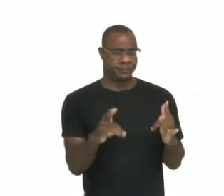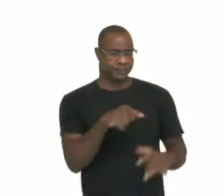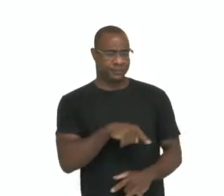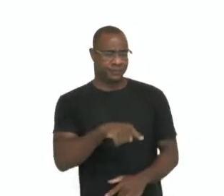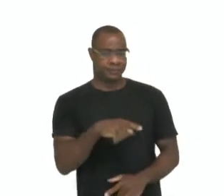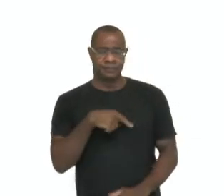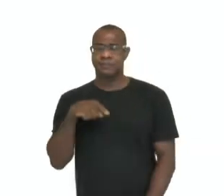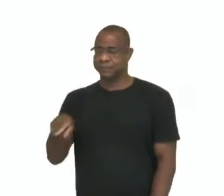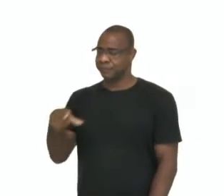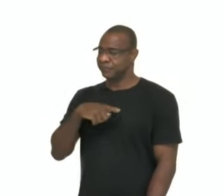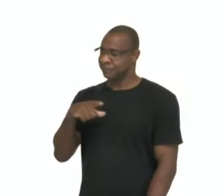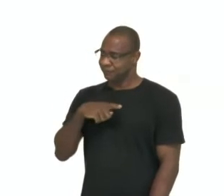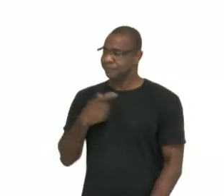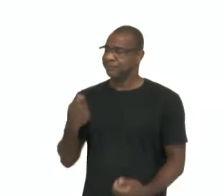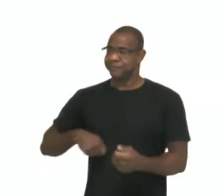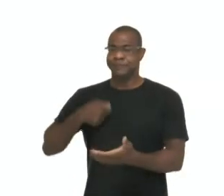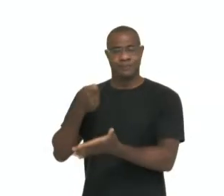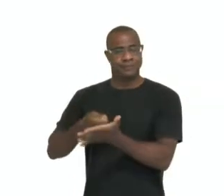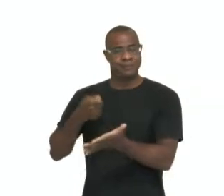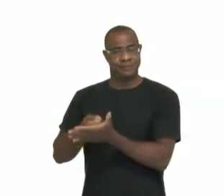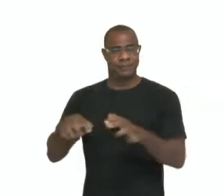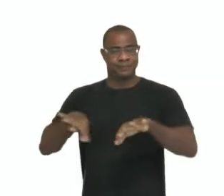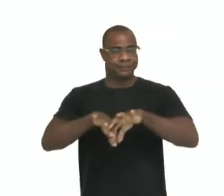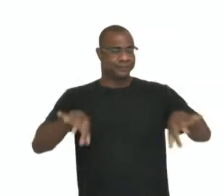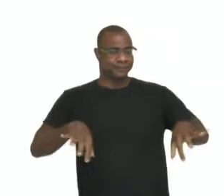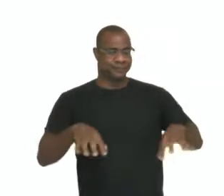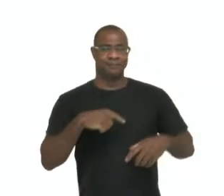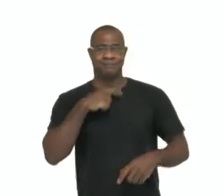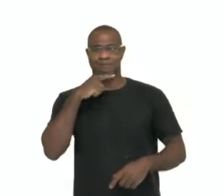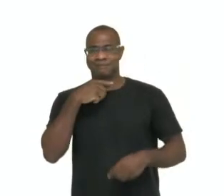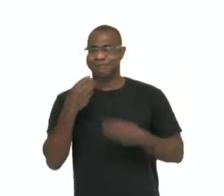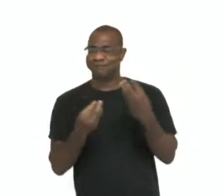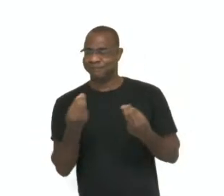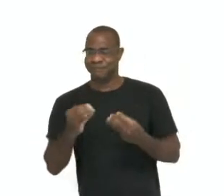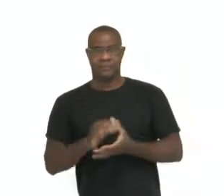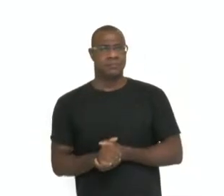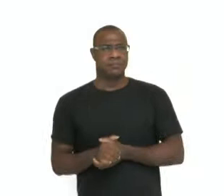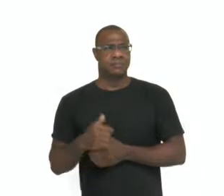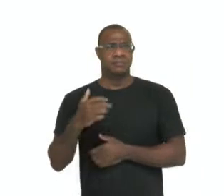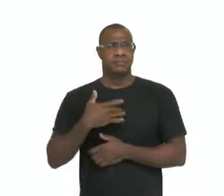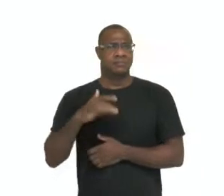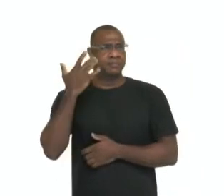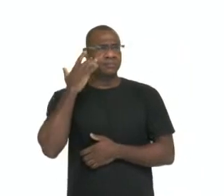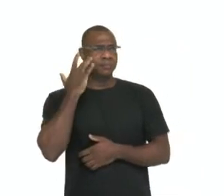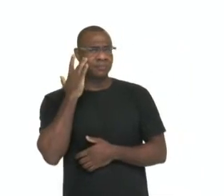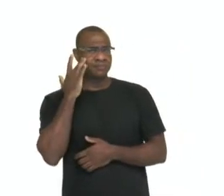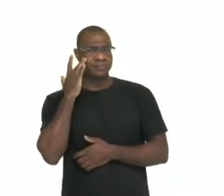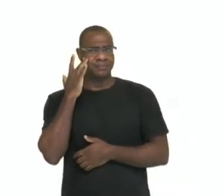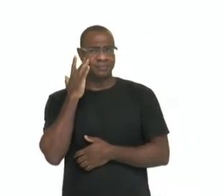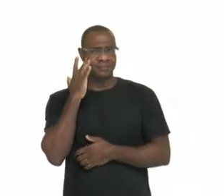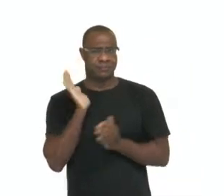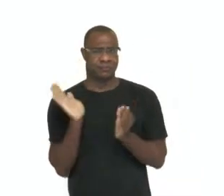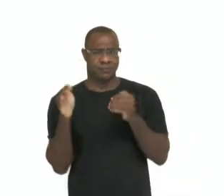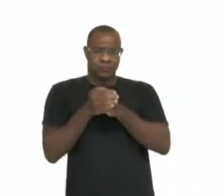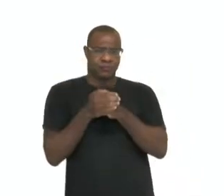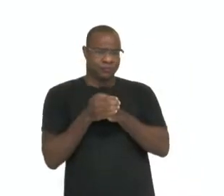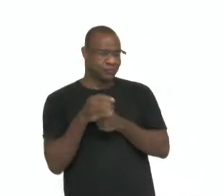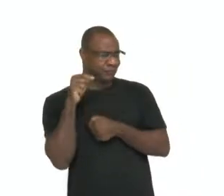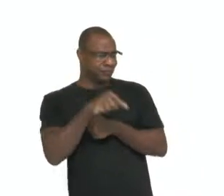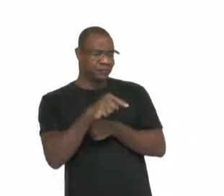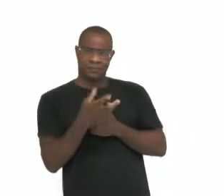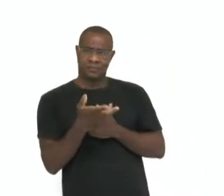terá muito que lutar para separá-los. Não acho. Metido nos cantos? É um modo